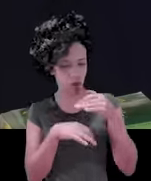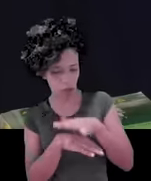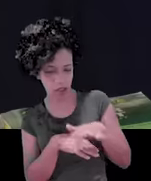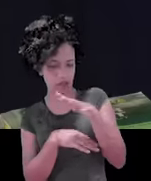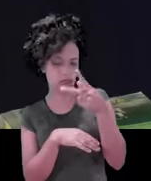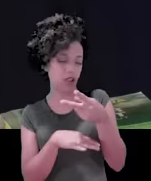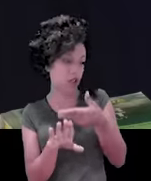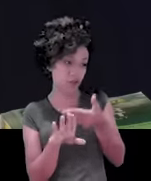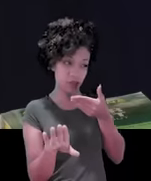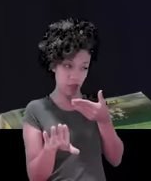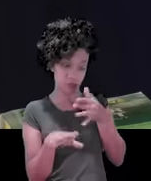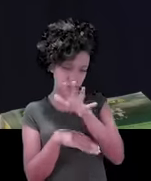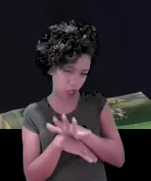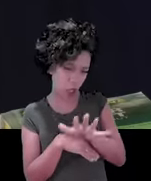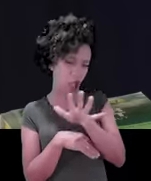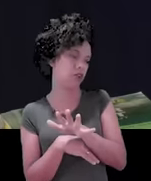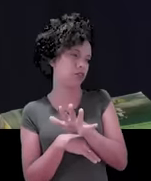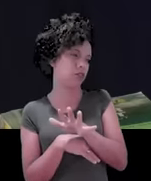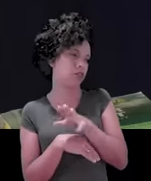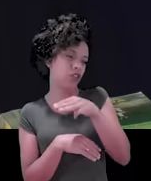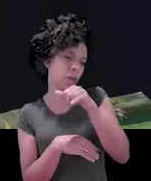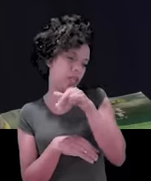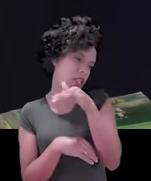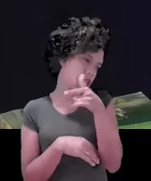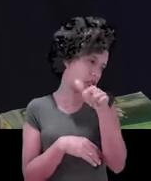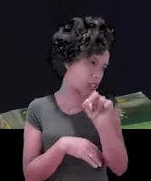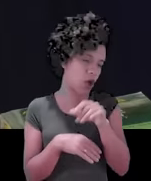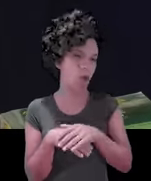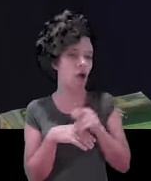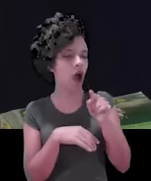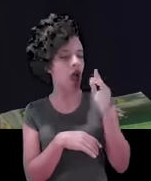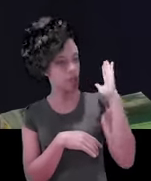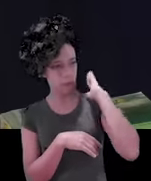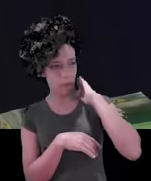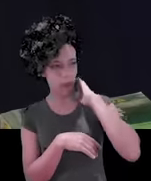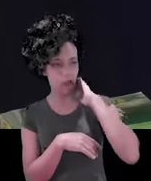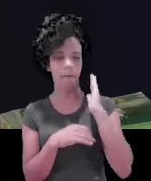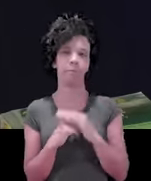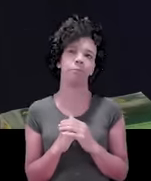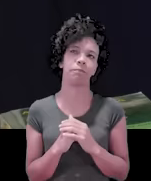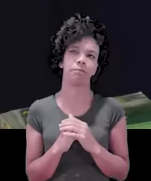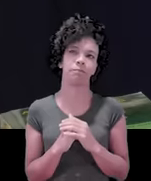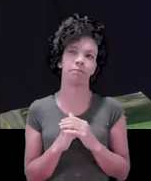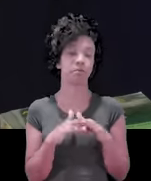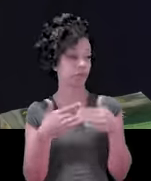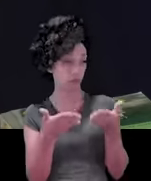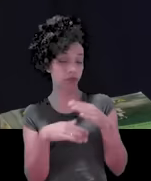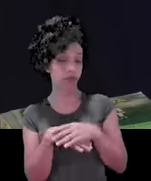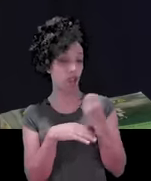essa pista ele afastada numa área de mineração ali mesmo norte do Pará e vou sim pô tou nem tu